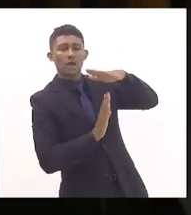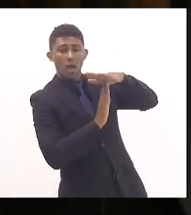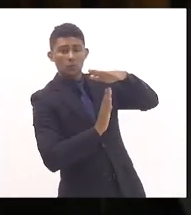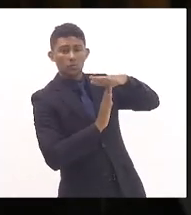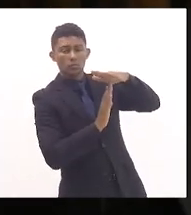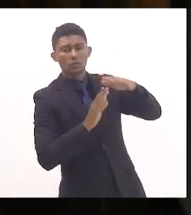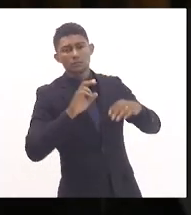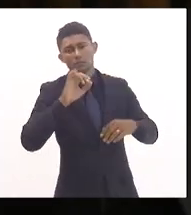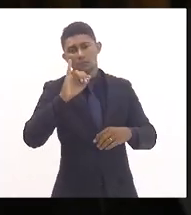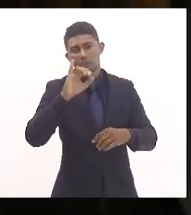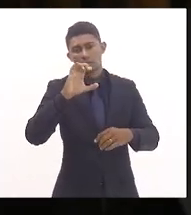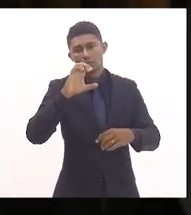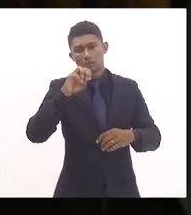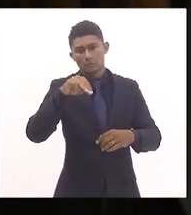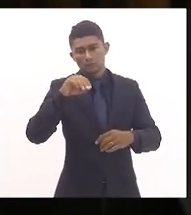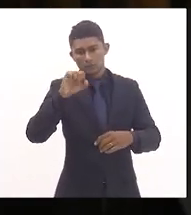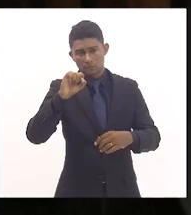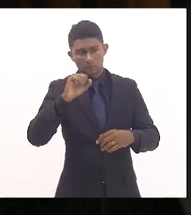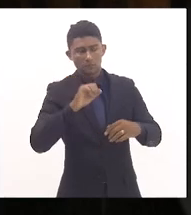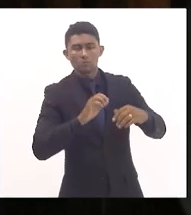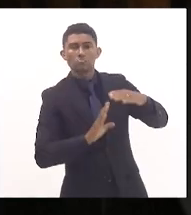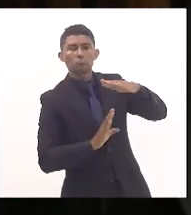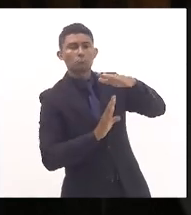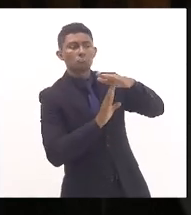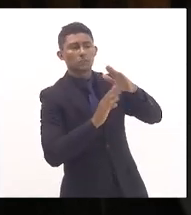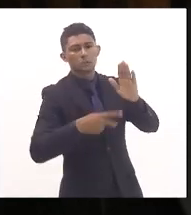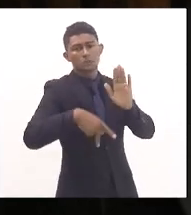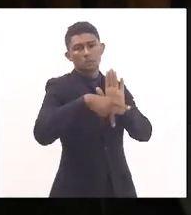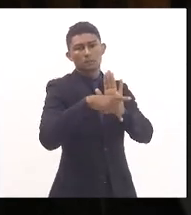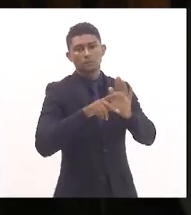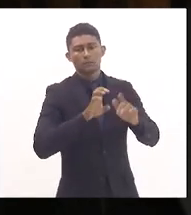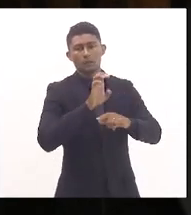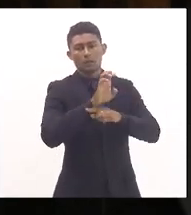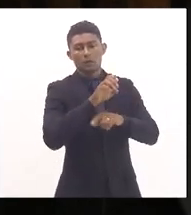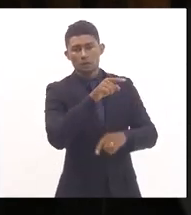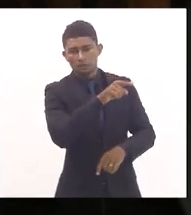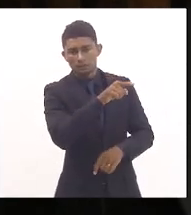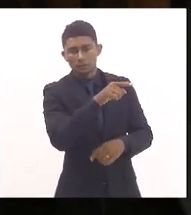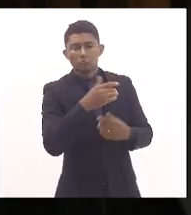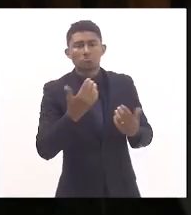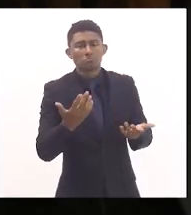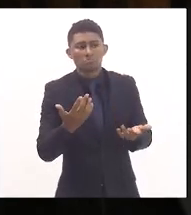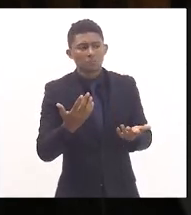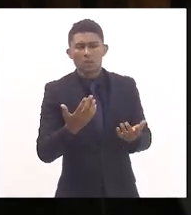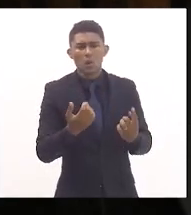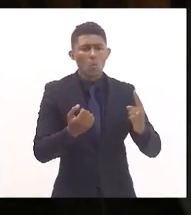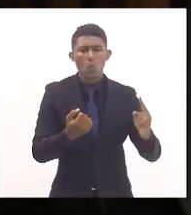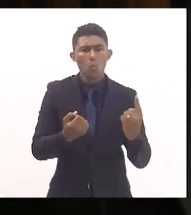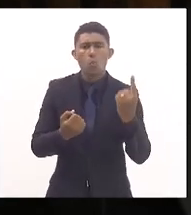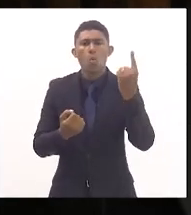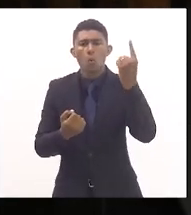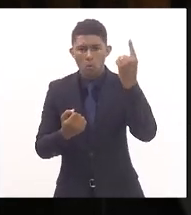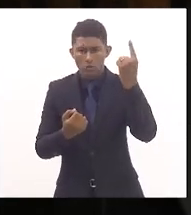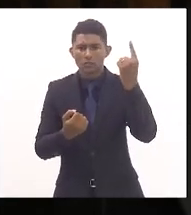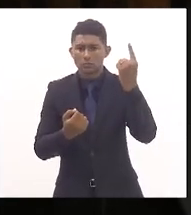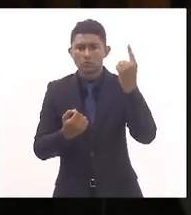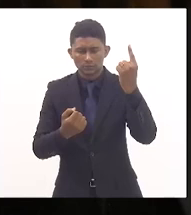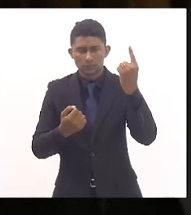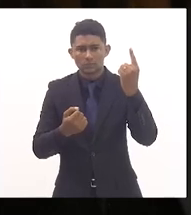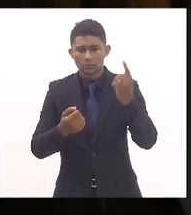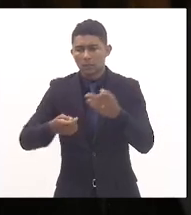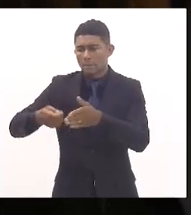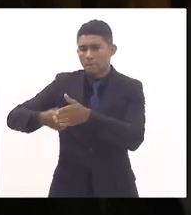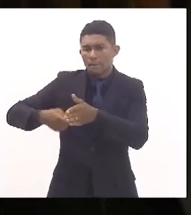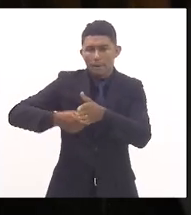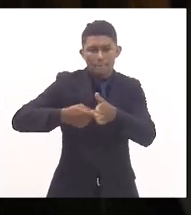eu disse MS para o estado e sendo o único tributo Estadual que a